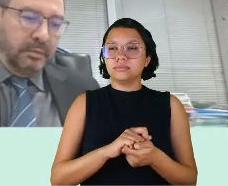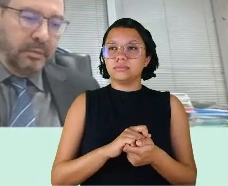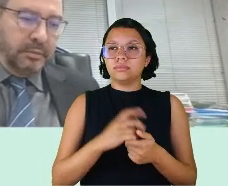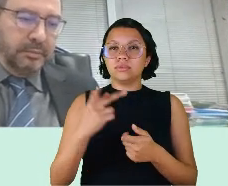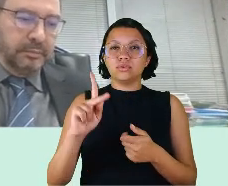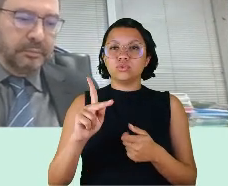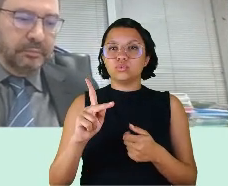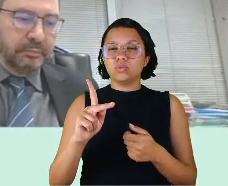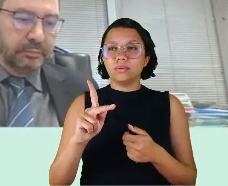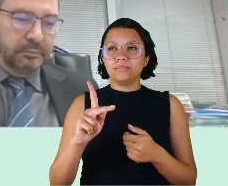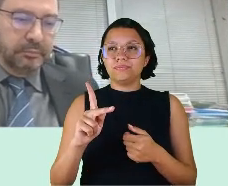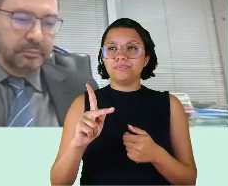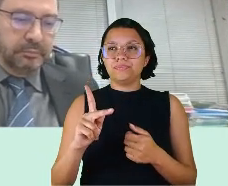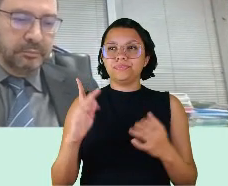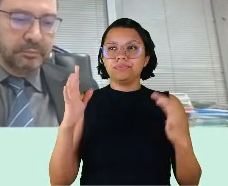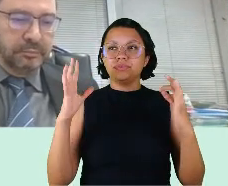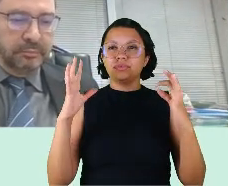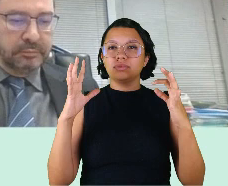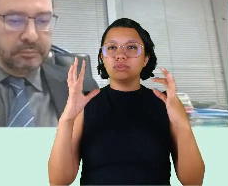a sua plena,